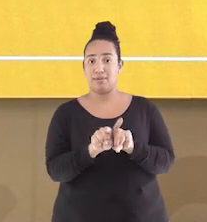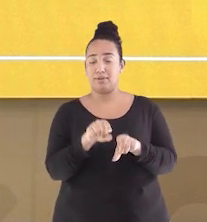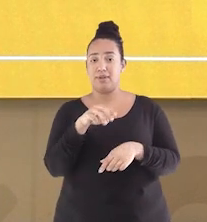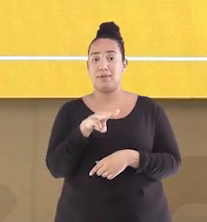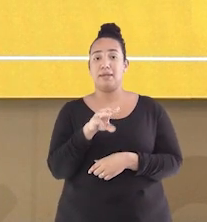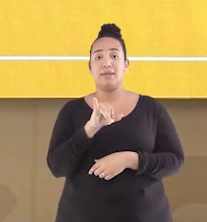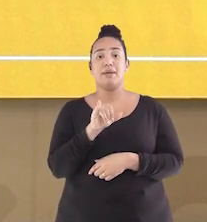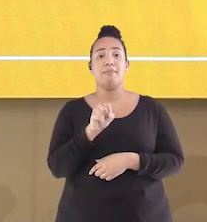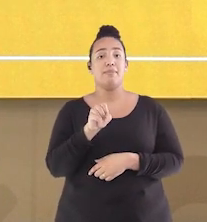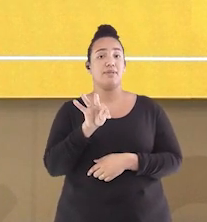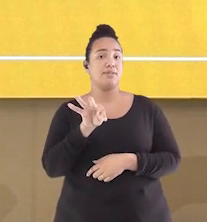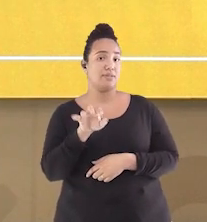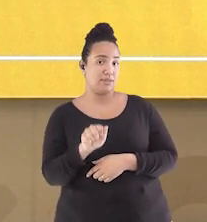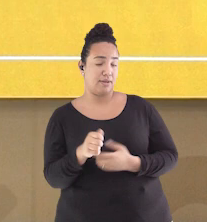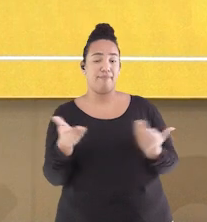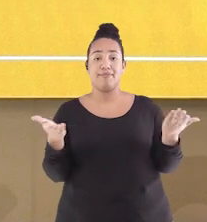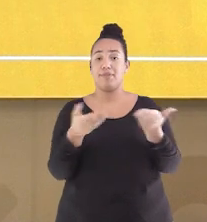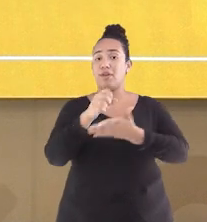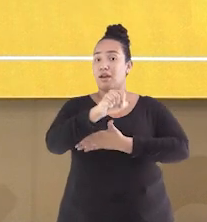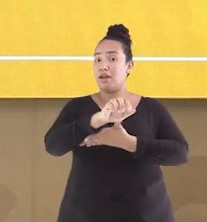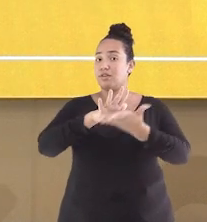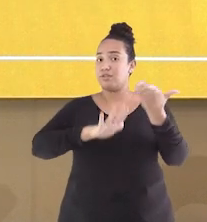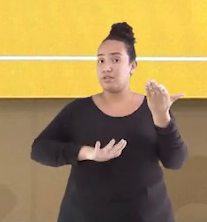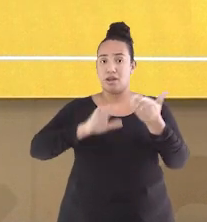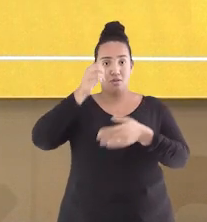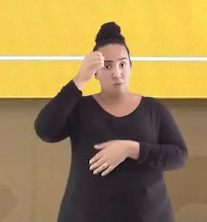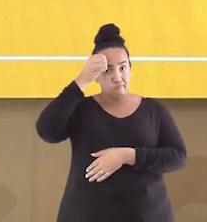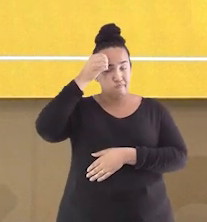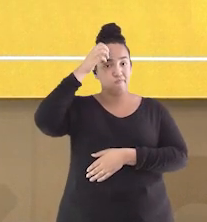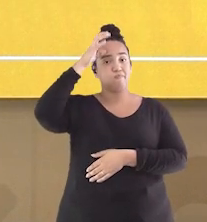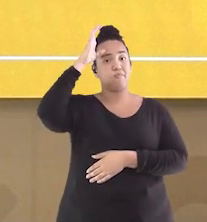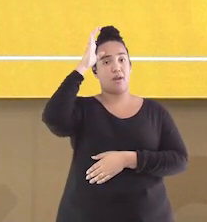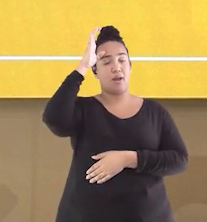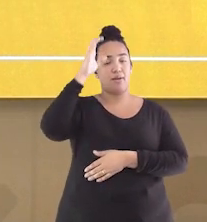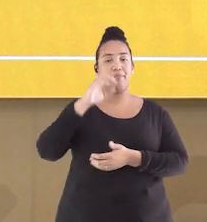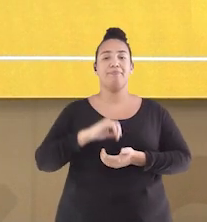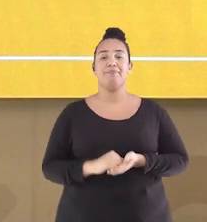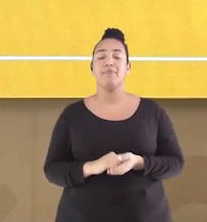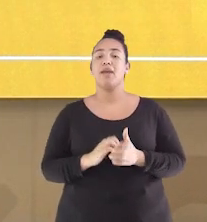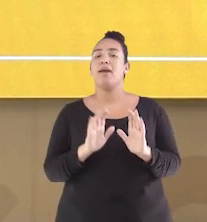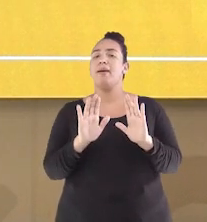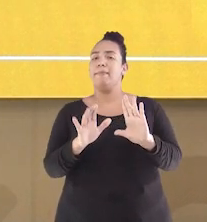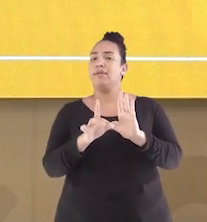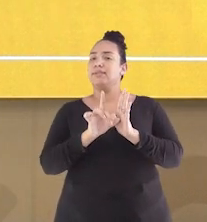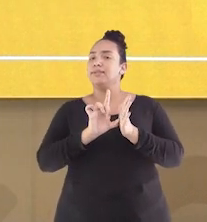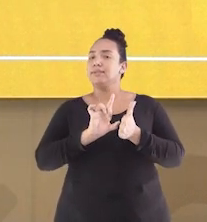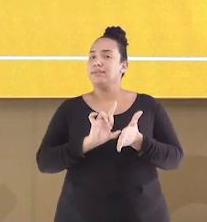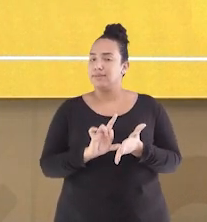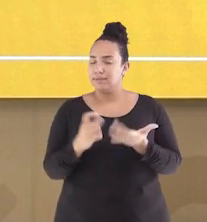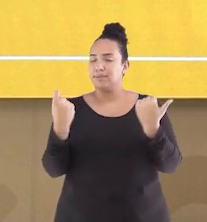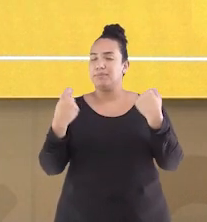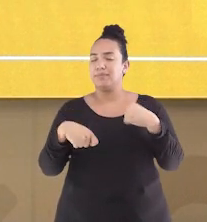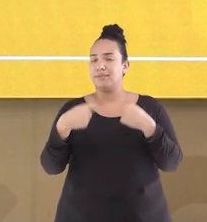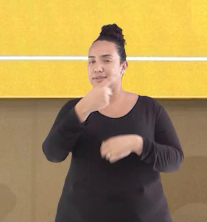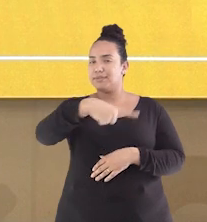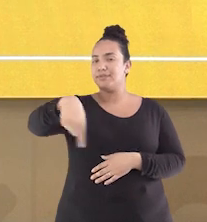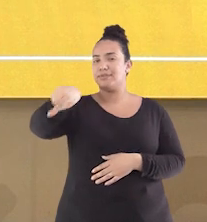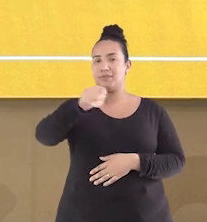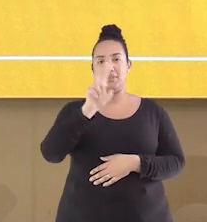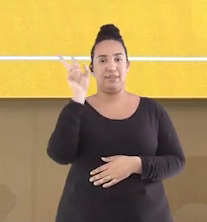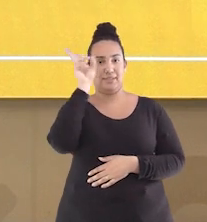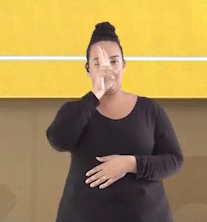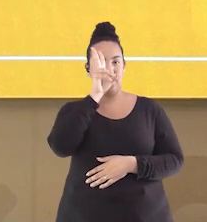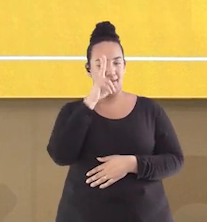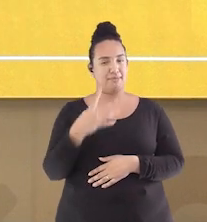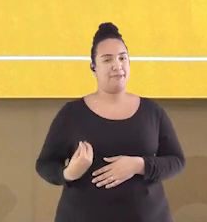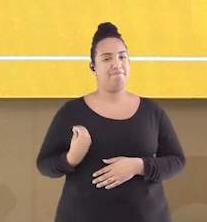tal fazermos algumas atividades para ampliar o conhecimento? Mas antes, quero lembrar vocês de marcarem a